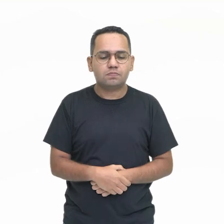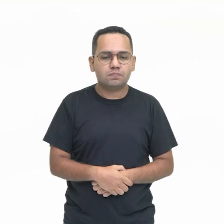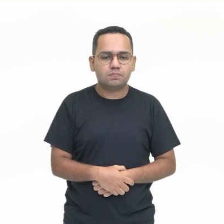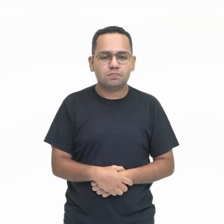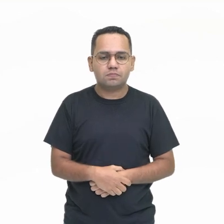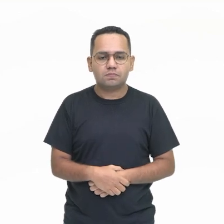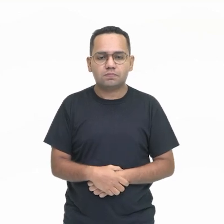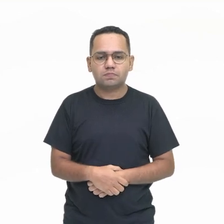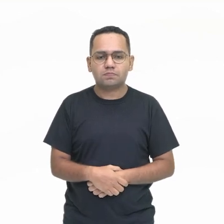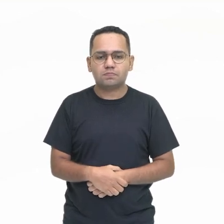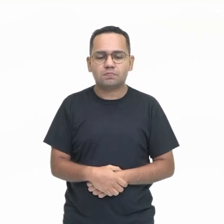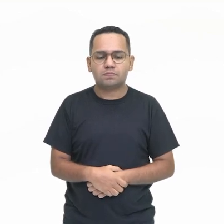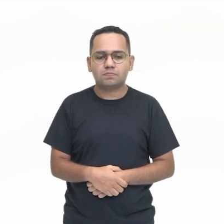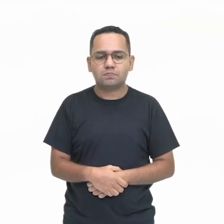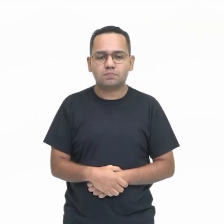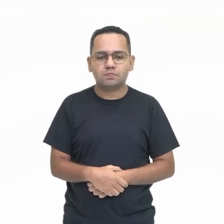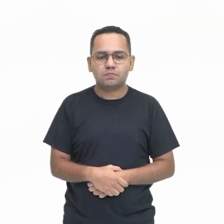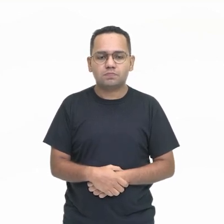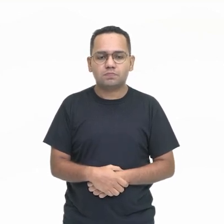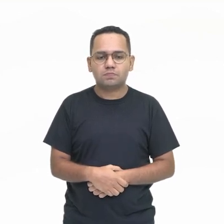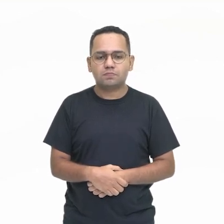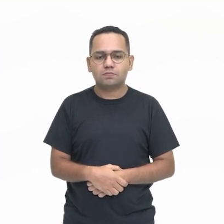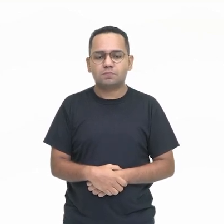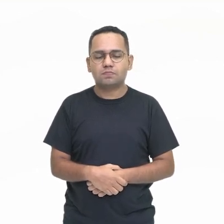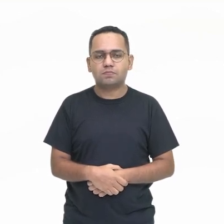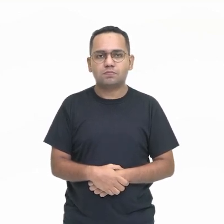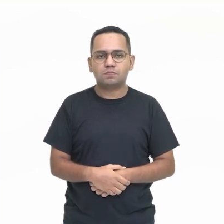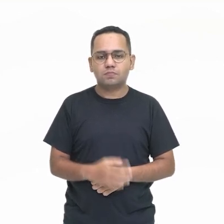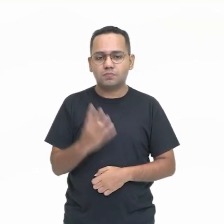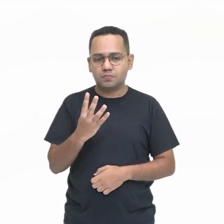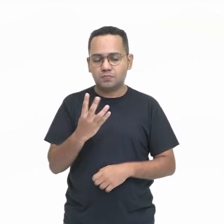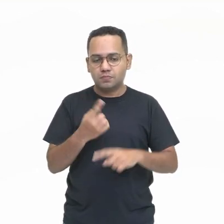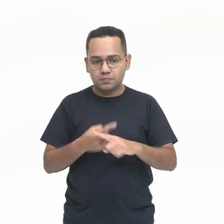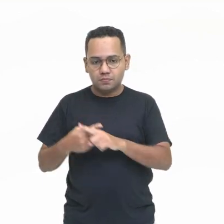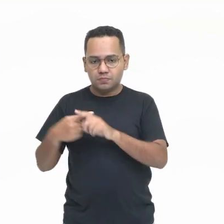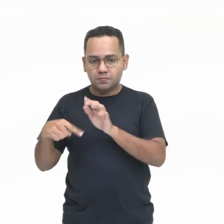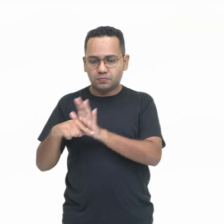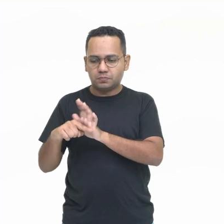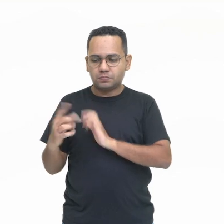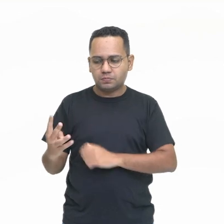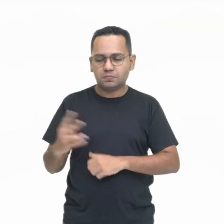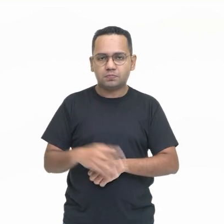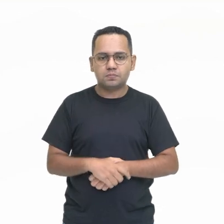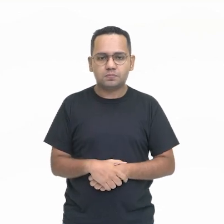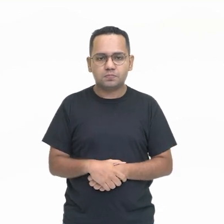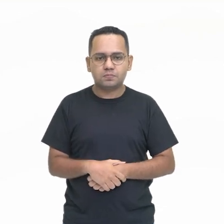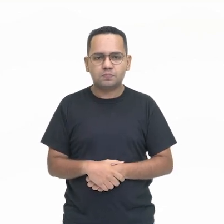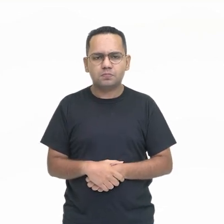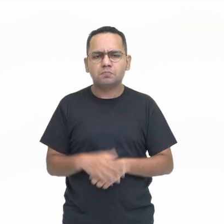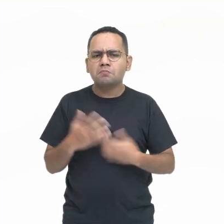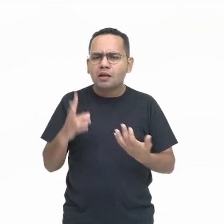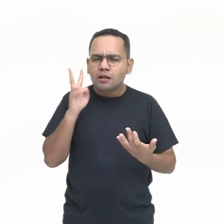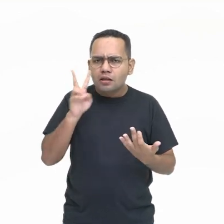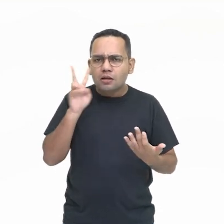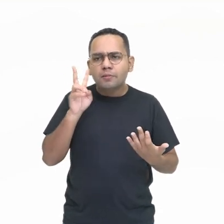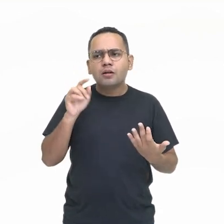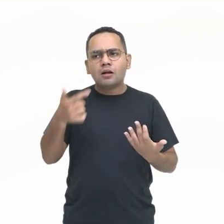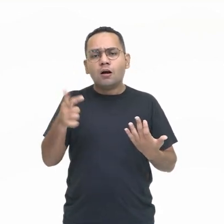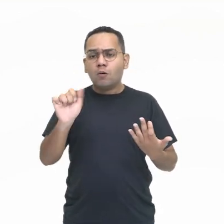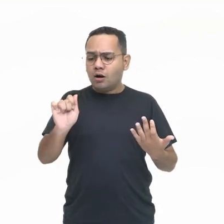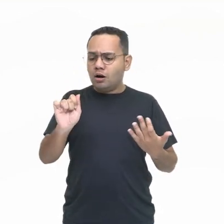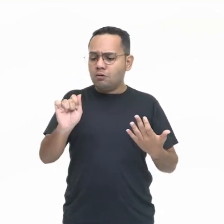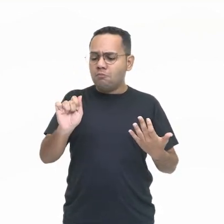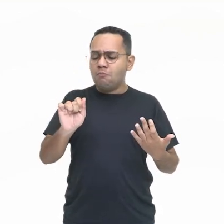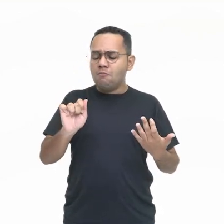caso, 288. Vamos fazer aqui, ó, 4 vezes menos 4. Por que menos 4? Lembra que o A da função é